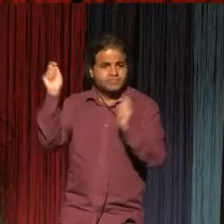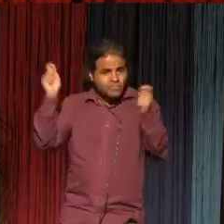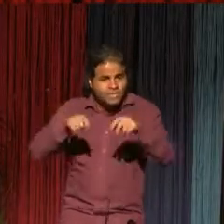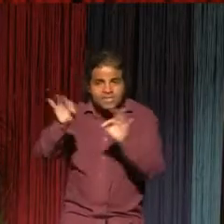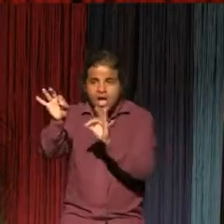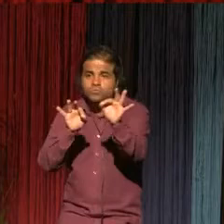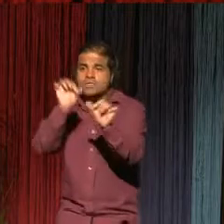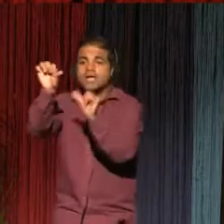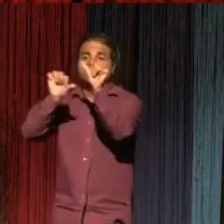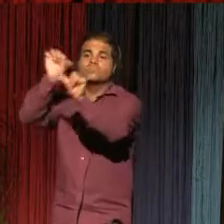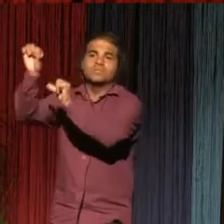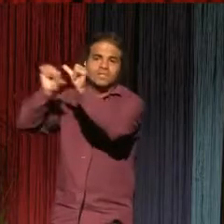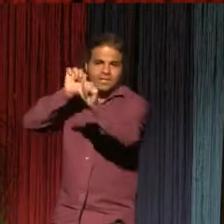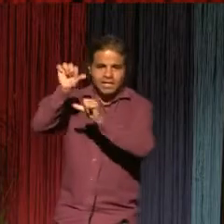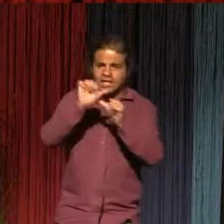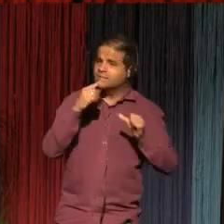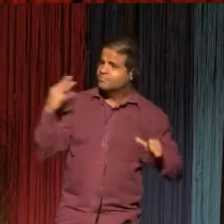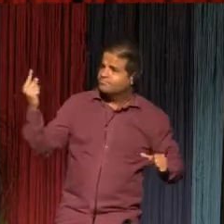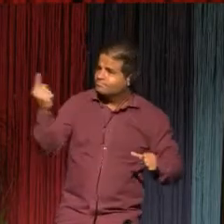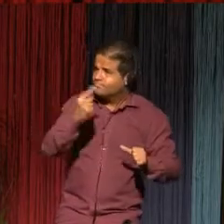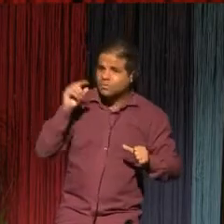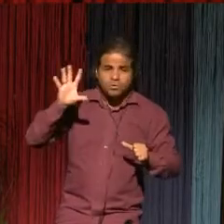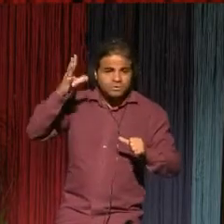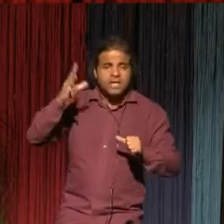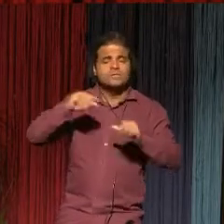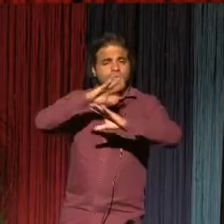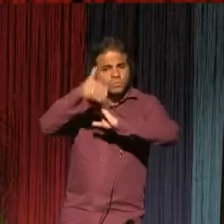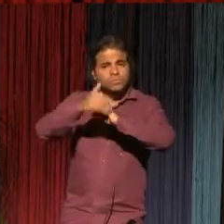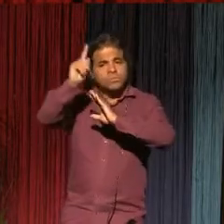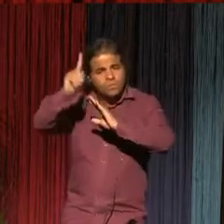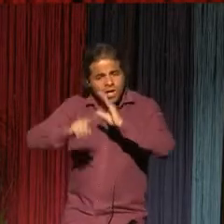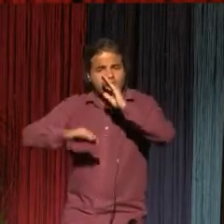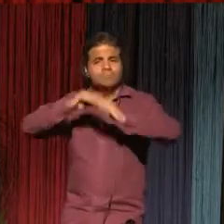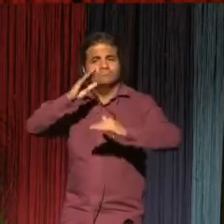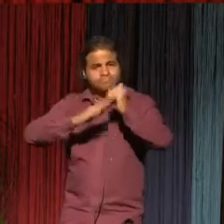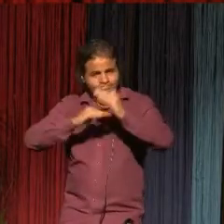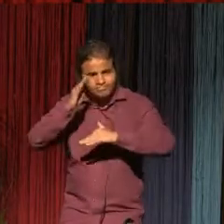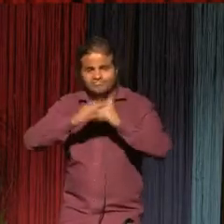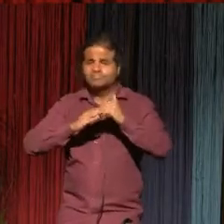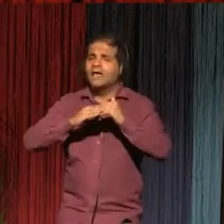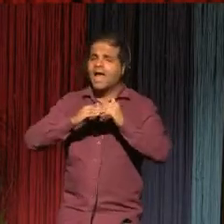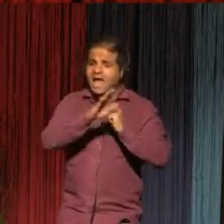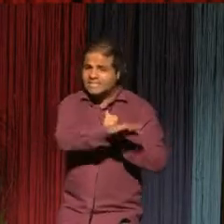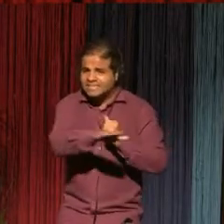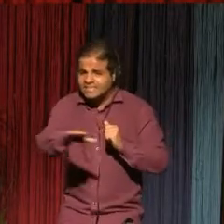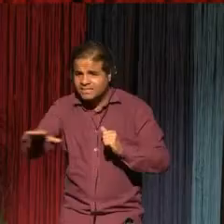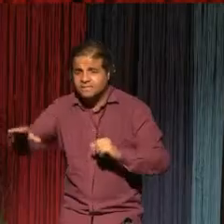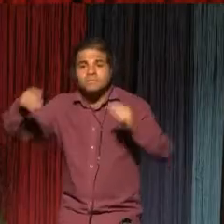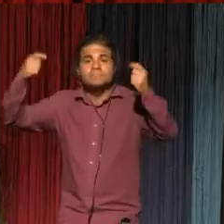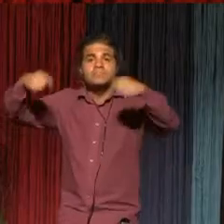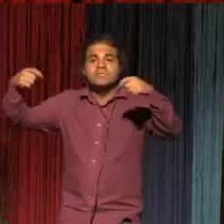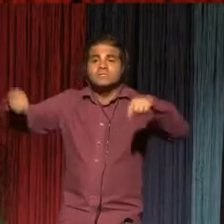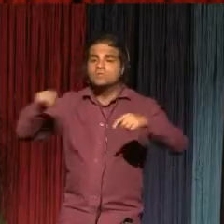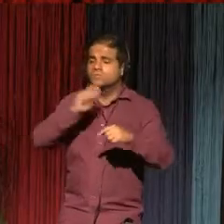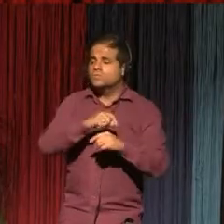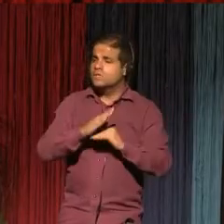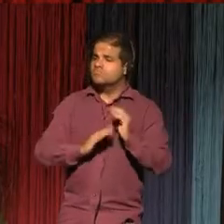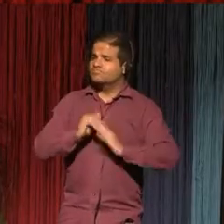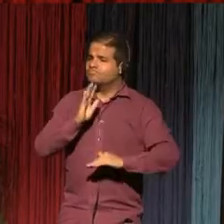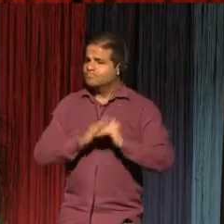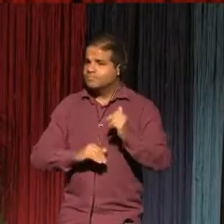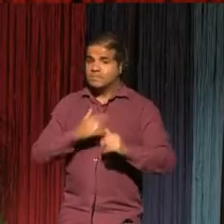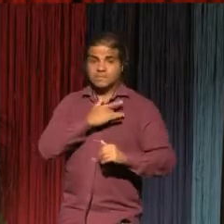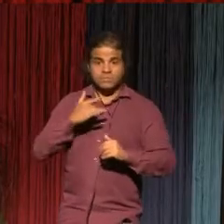às mudanças nas demandas e prioridades. Tudo isso são funções executivas. As crianças precisam de funções